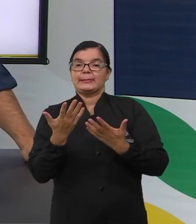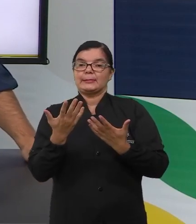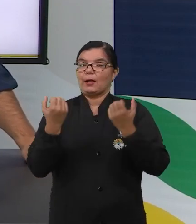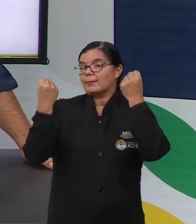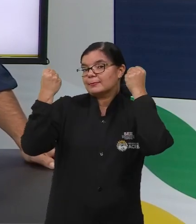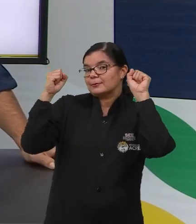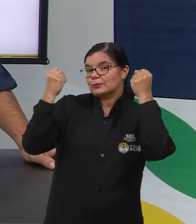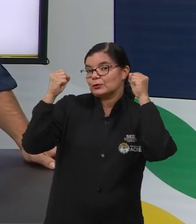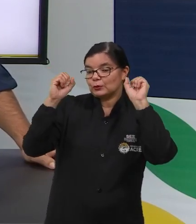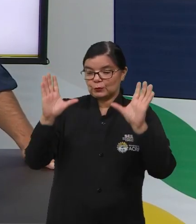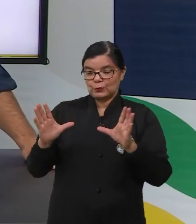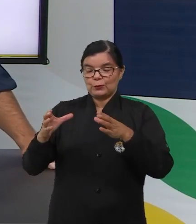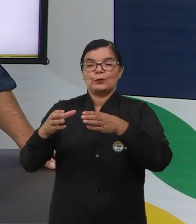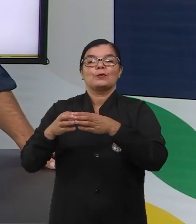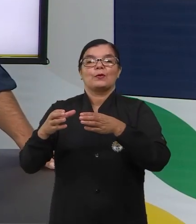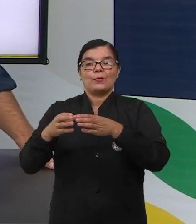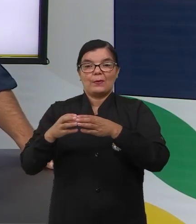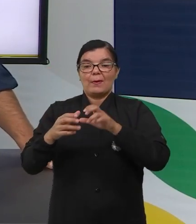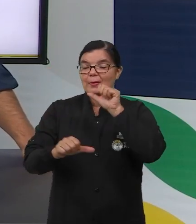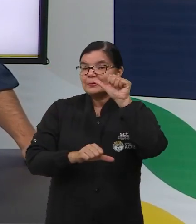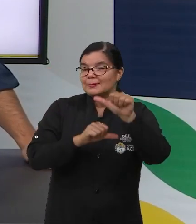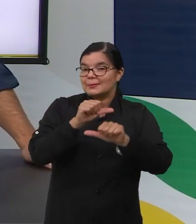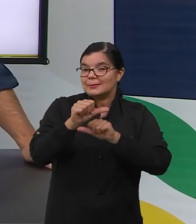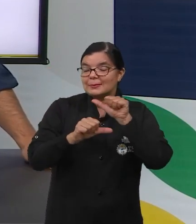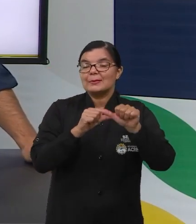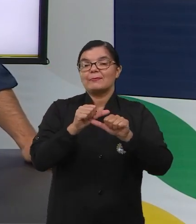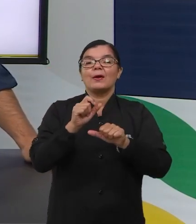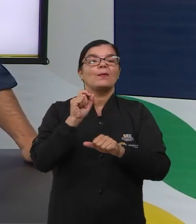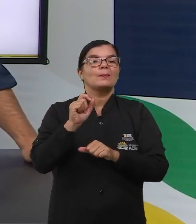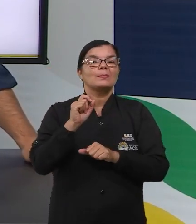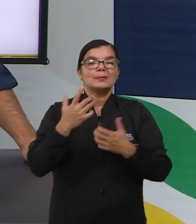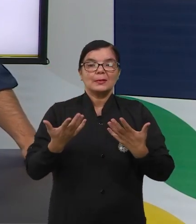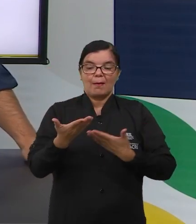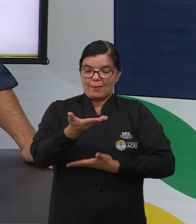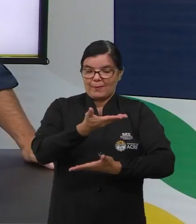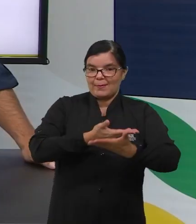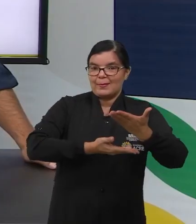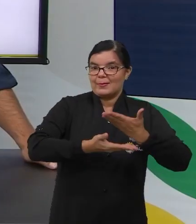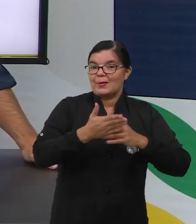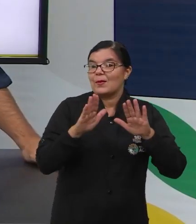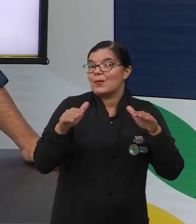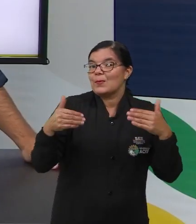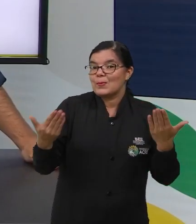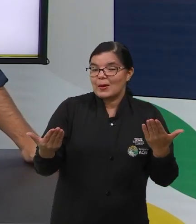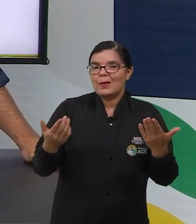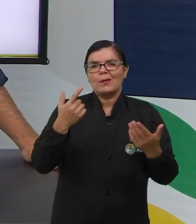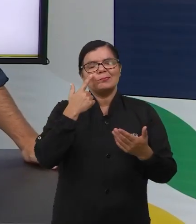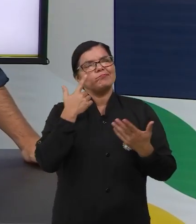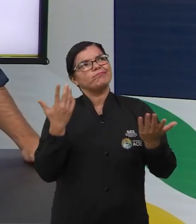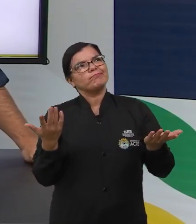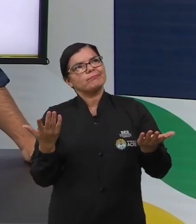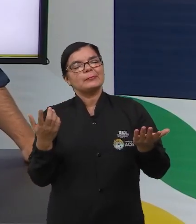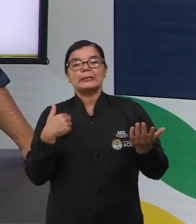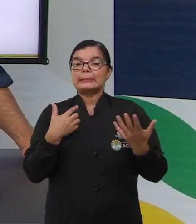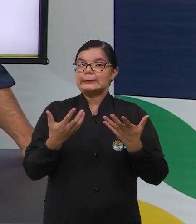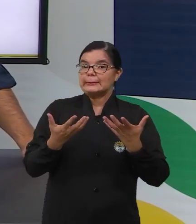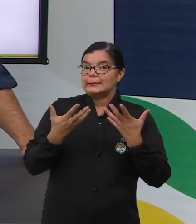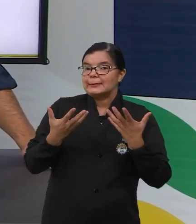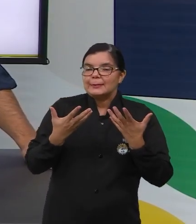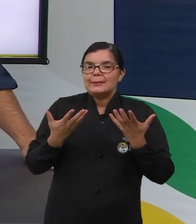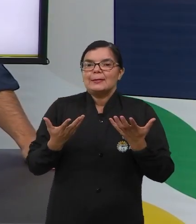ali que eu faço no coletivo, essa troca vai demandar a interação. E com a interação a gente, olha, a